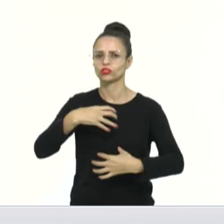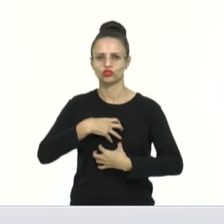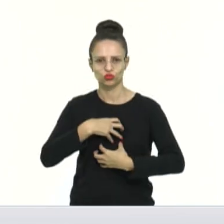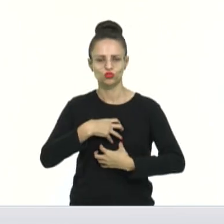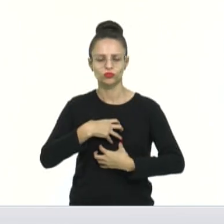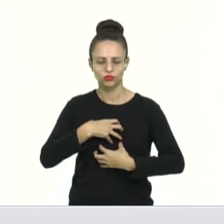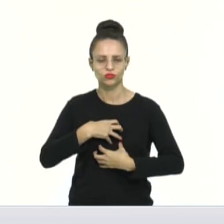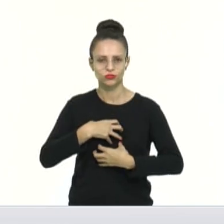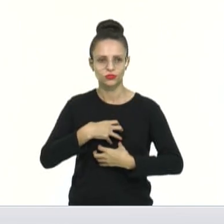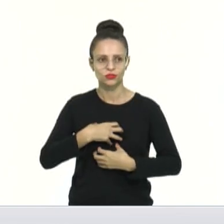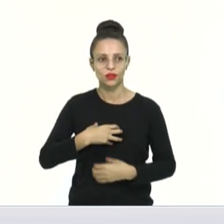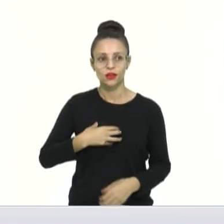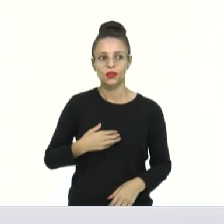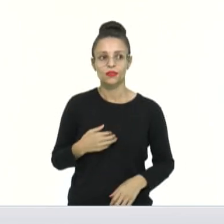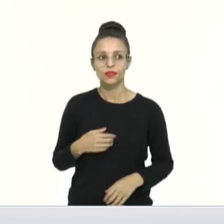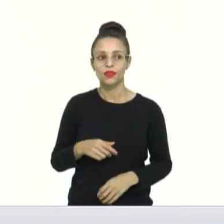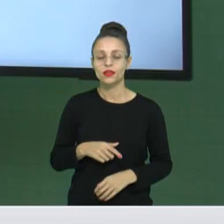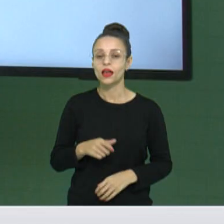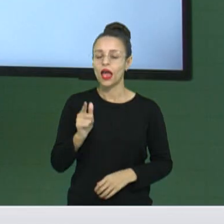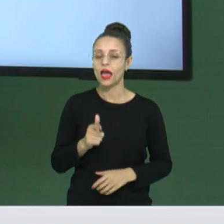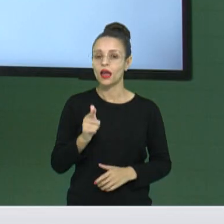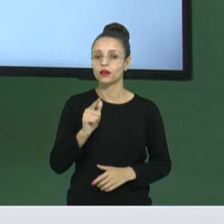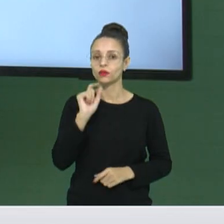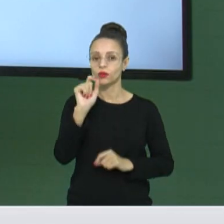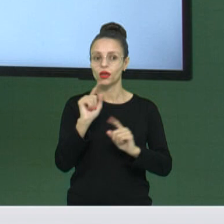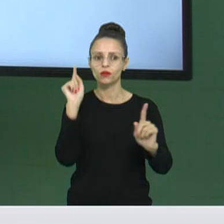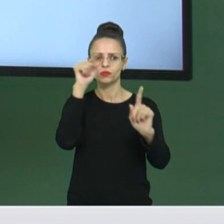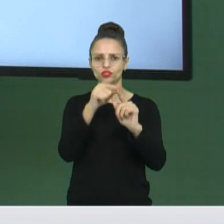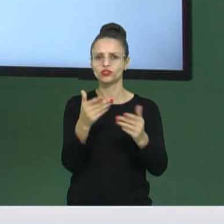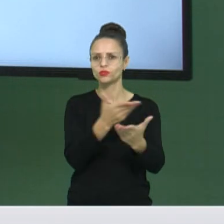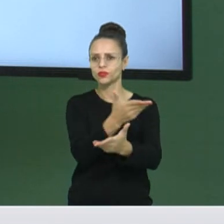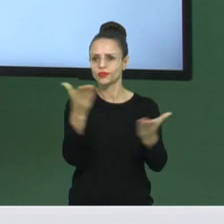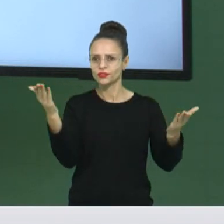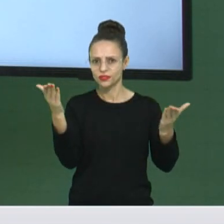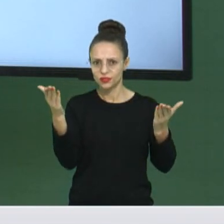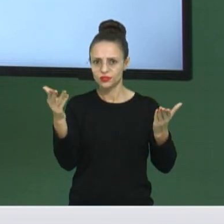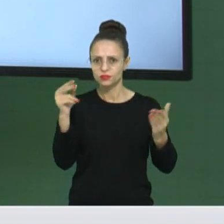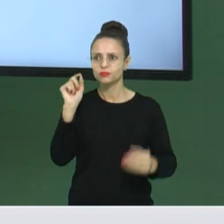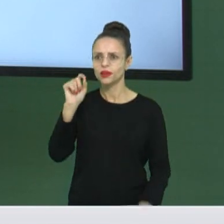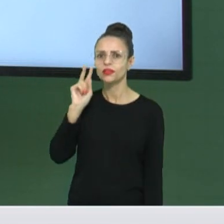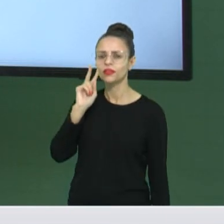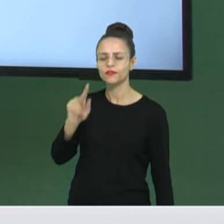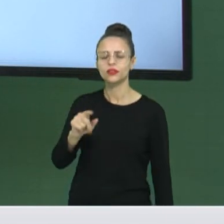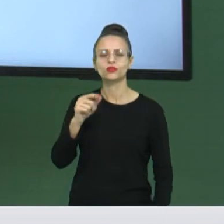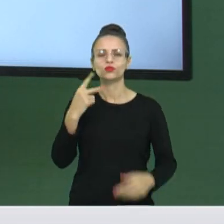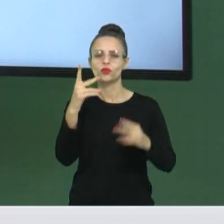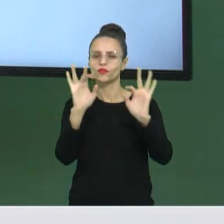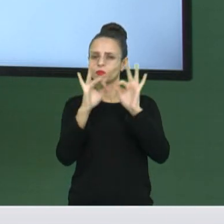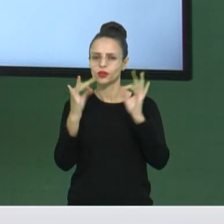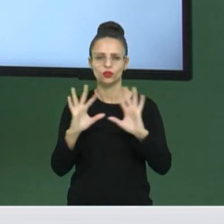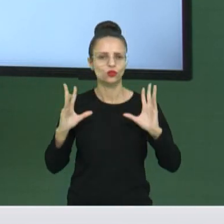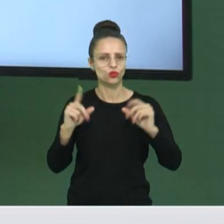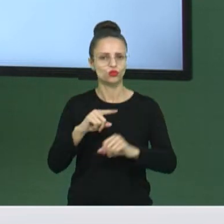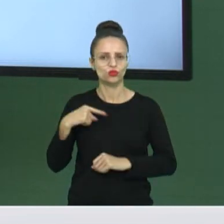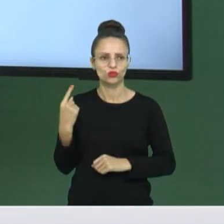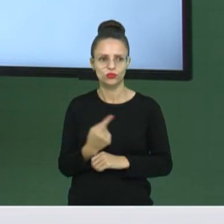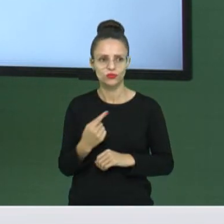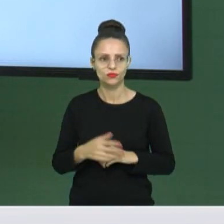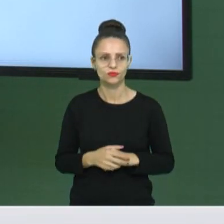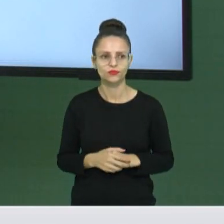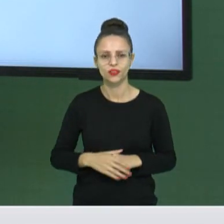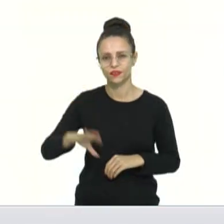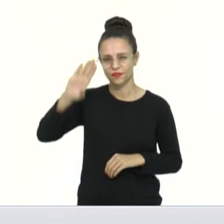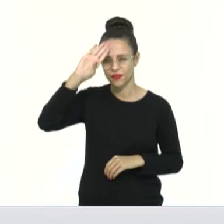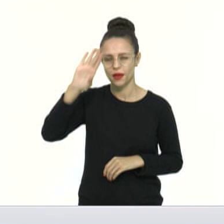para mim, esse cartaz está sendo direcionado para mim, para você, para os seus familiares, para todos nós.